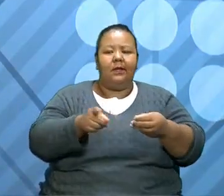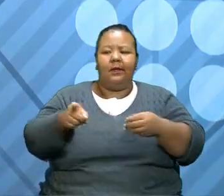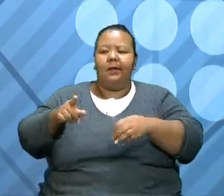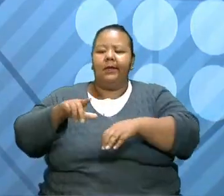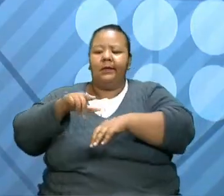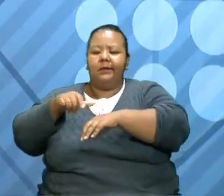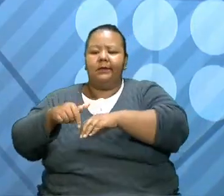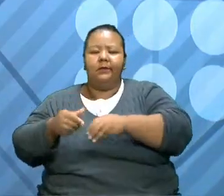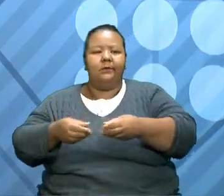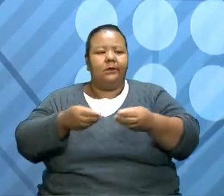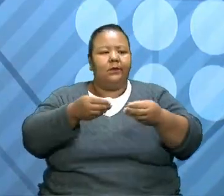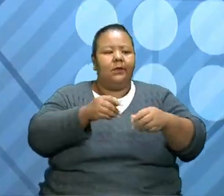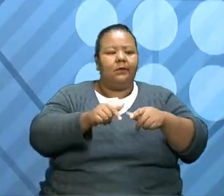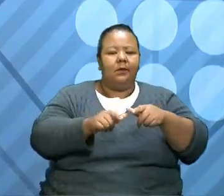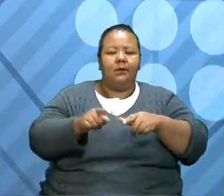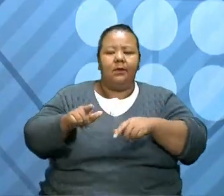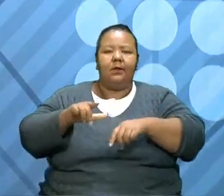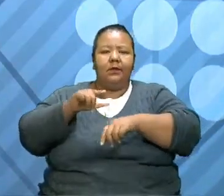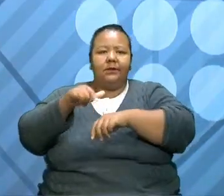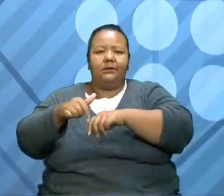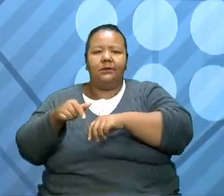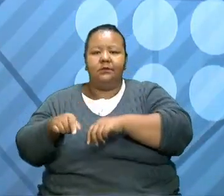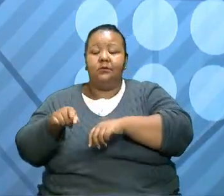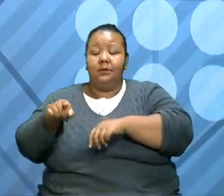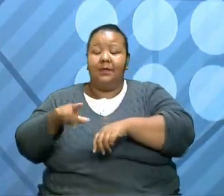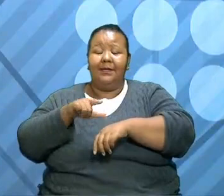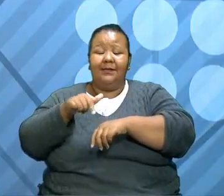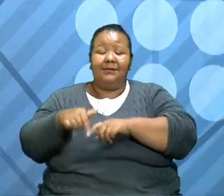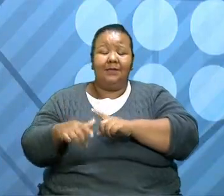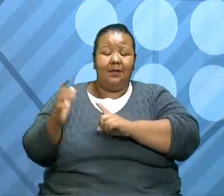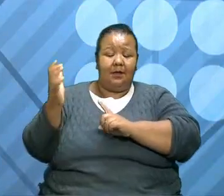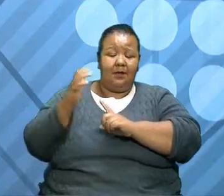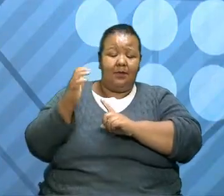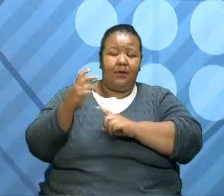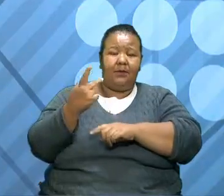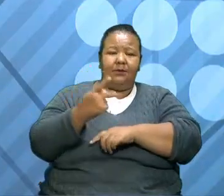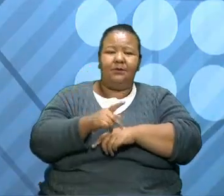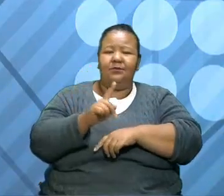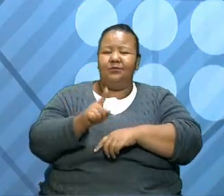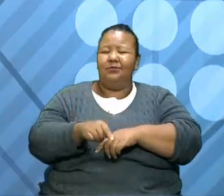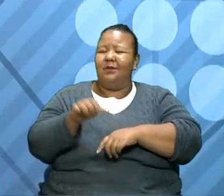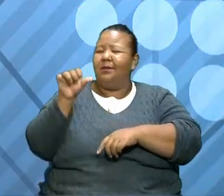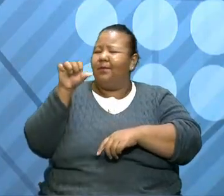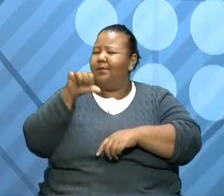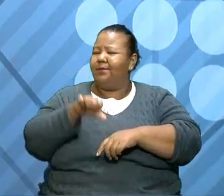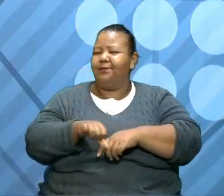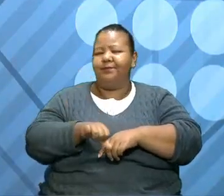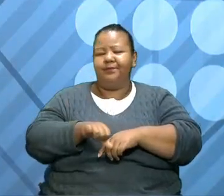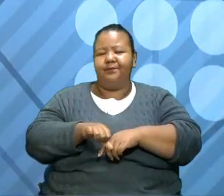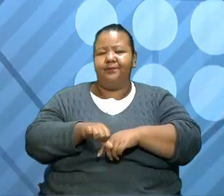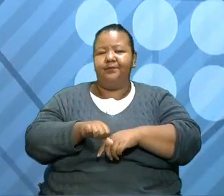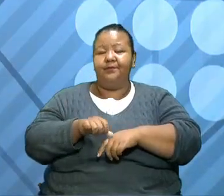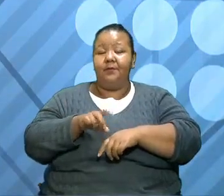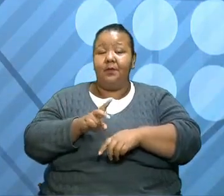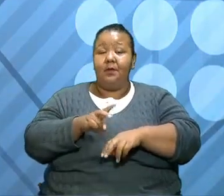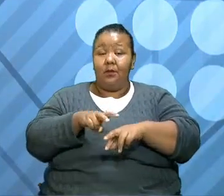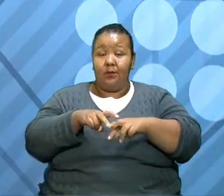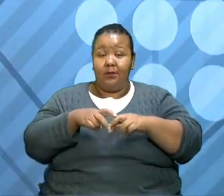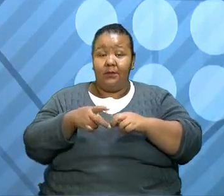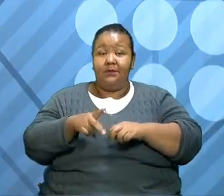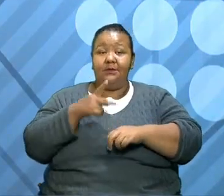sai atrasado e o trabalho dele atrasado impacta no seu. Não existe nada pior. Por isso que eu vou